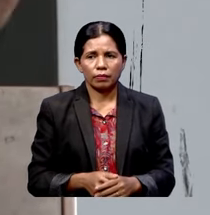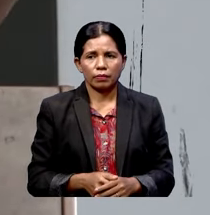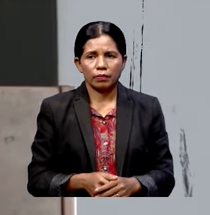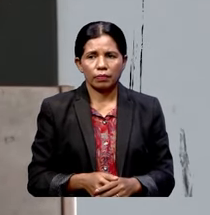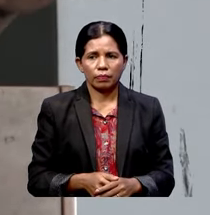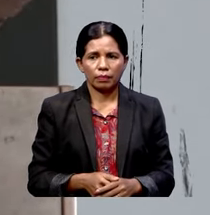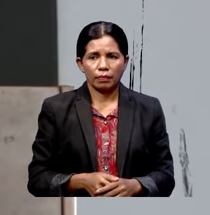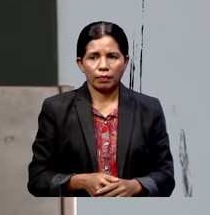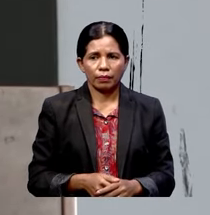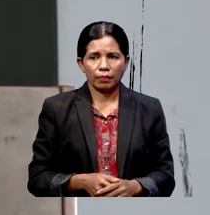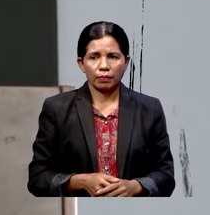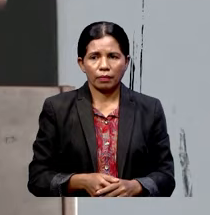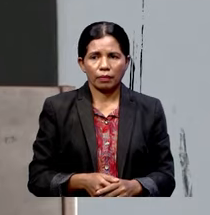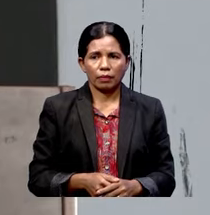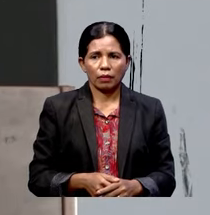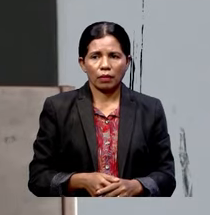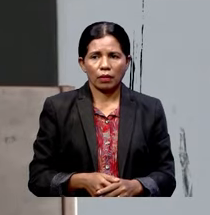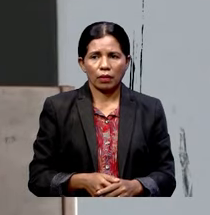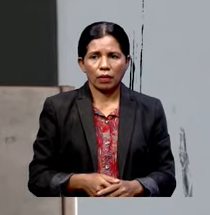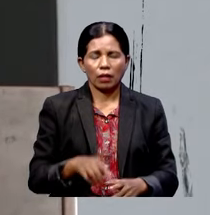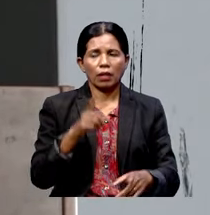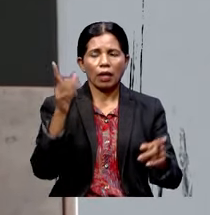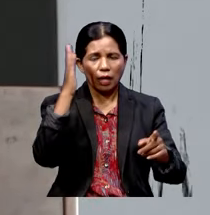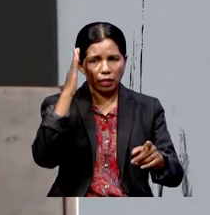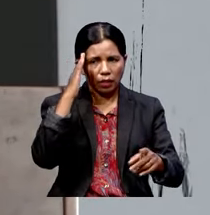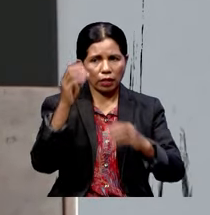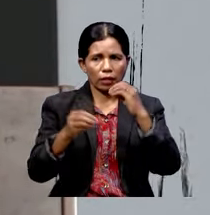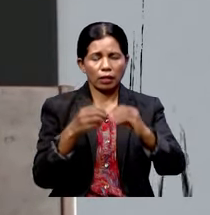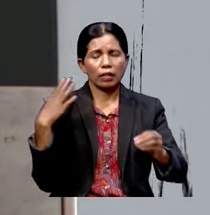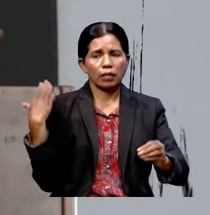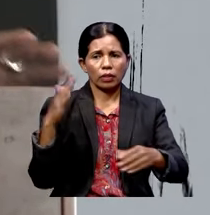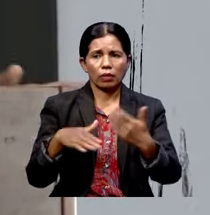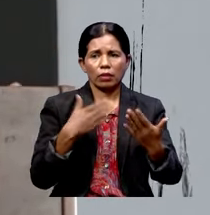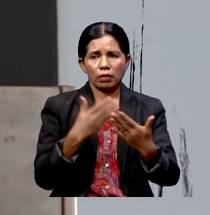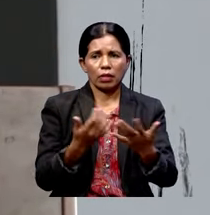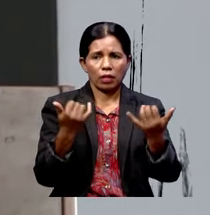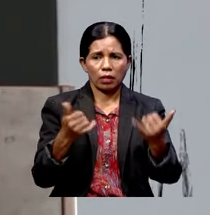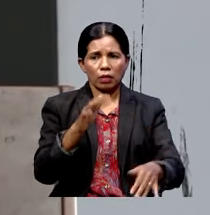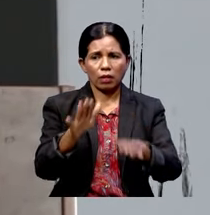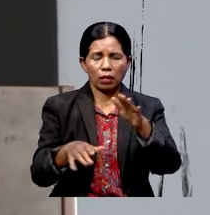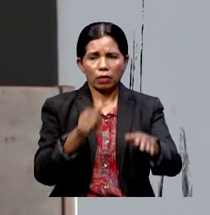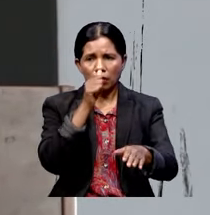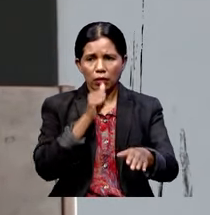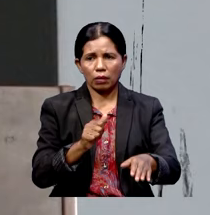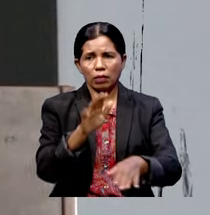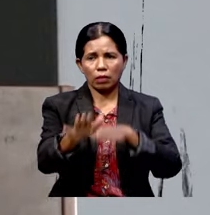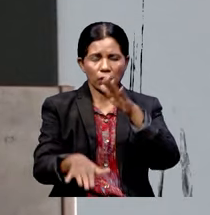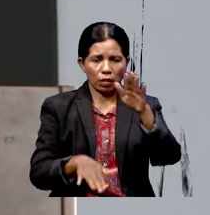Eu não colhia até ele que está aqui escrito de Jovem Sira, agora lá no Valorão, começa a